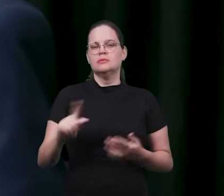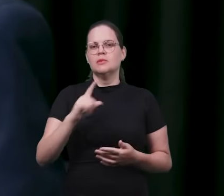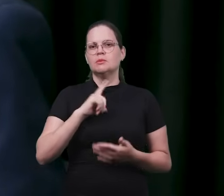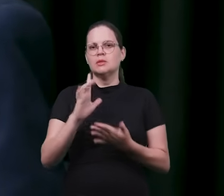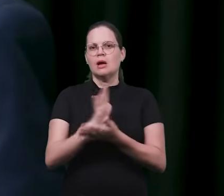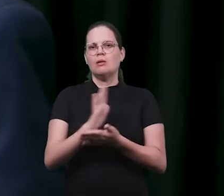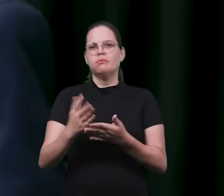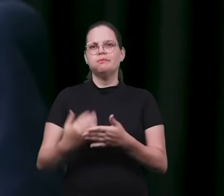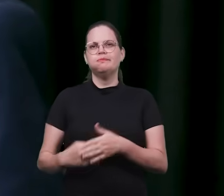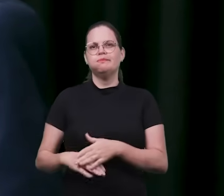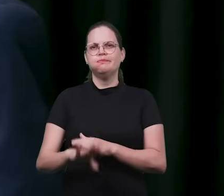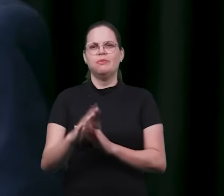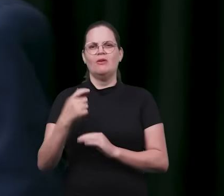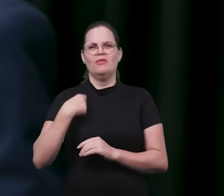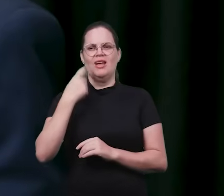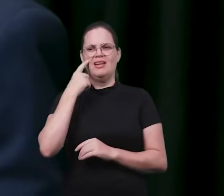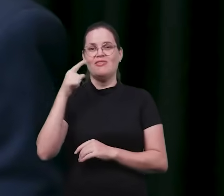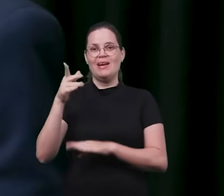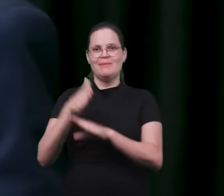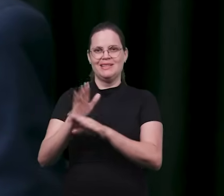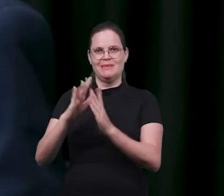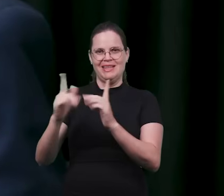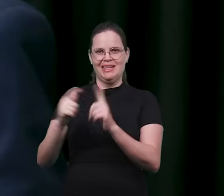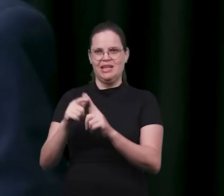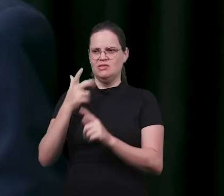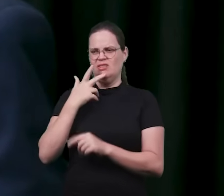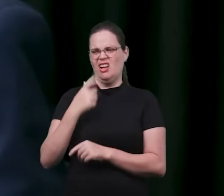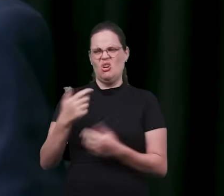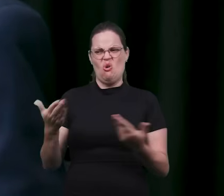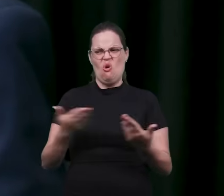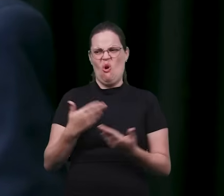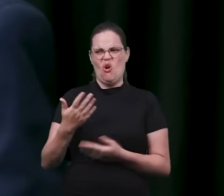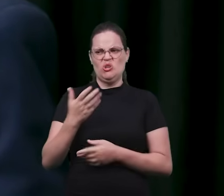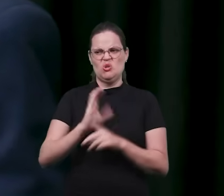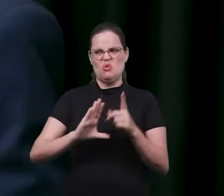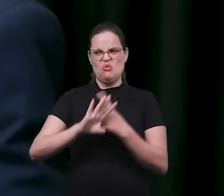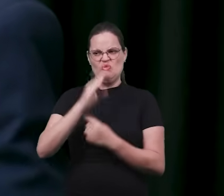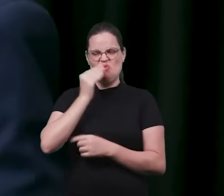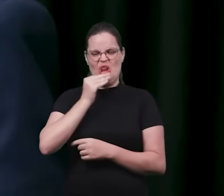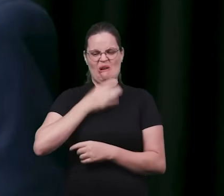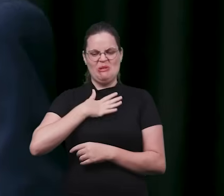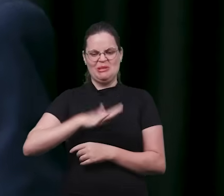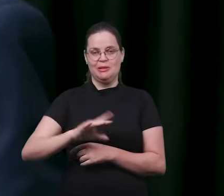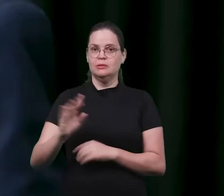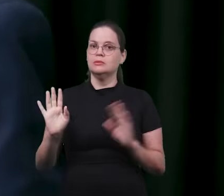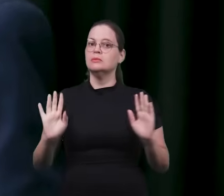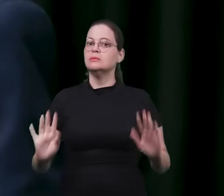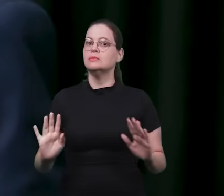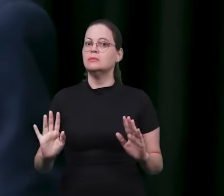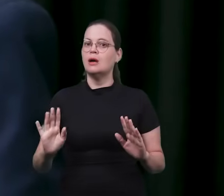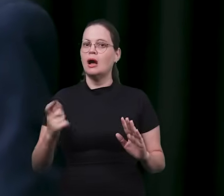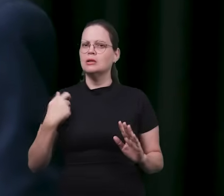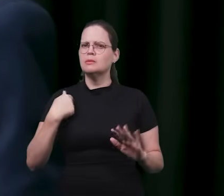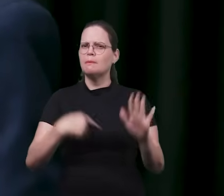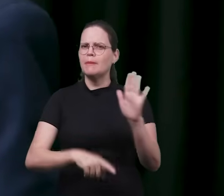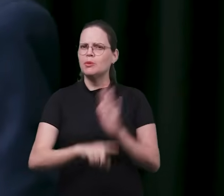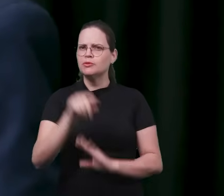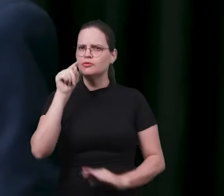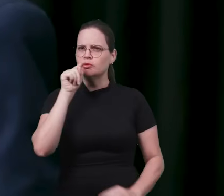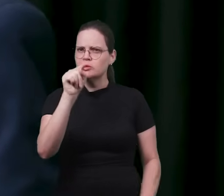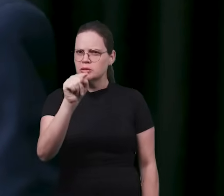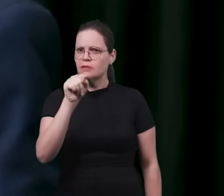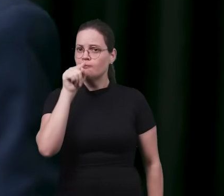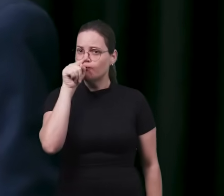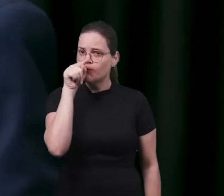assim, eu não gostei do culto, eu gostei do culto. A pergunta é, o Senhor se agradou do seu culto,